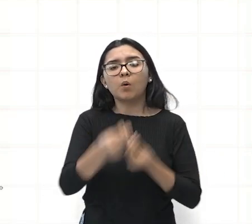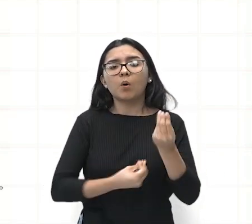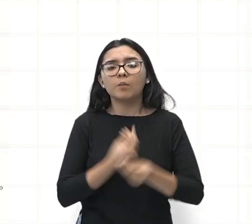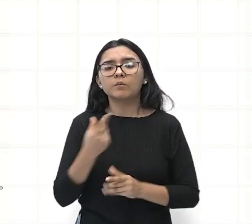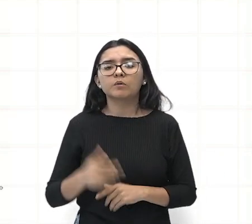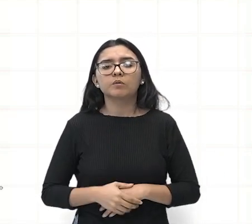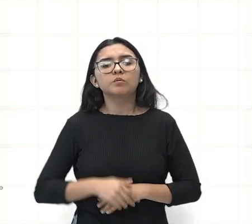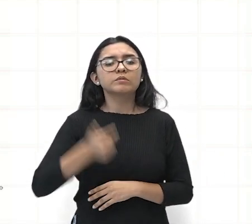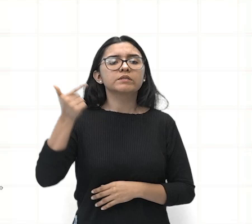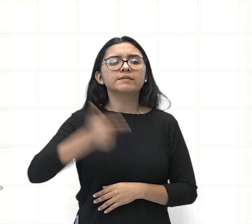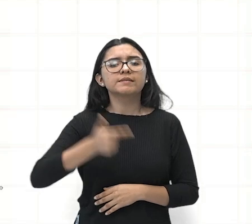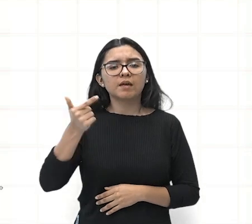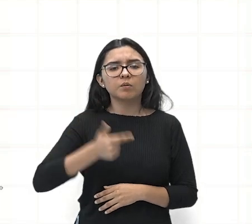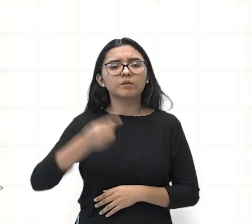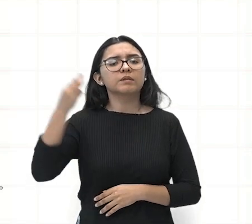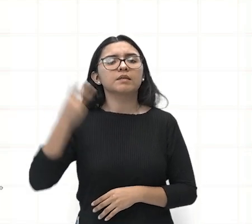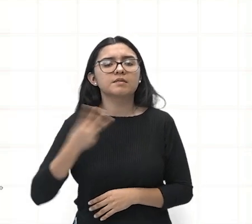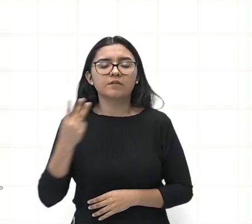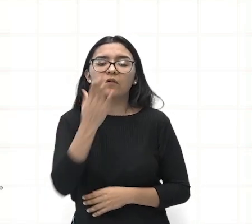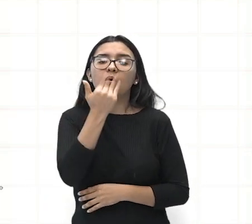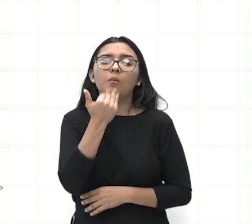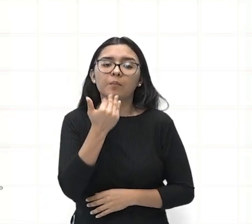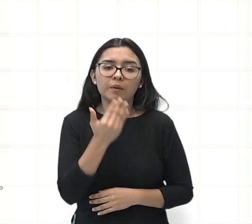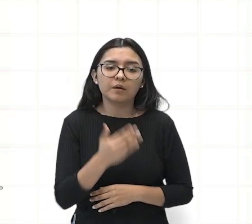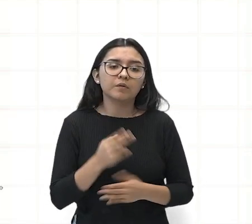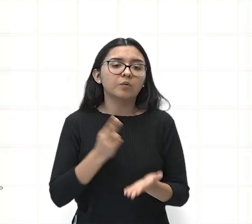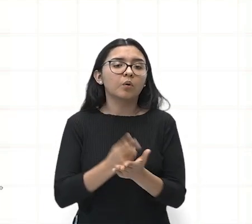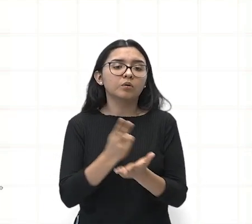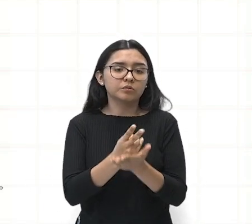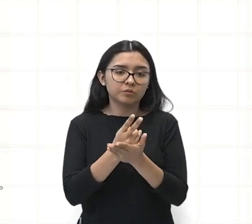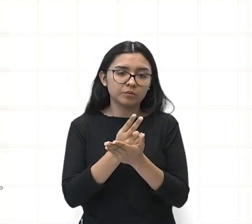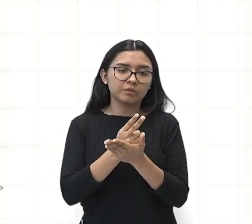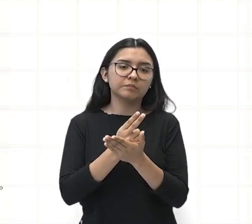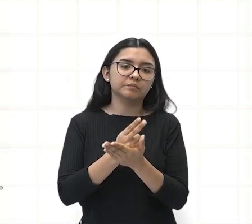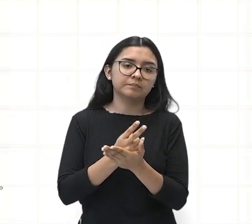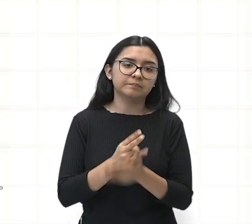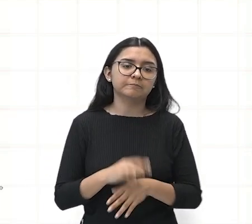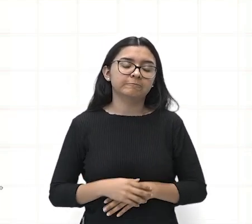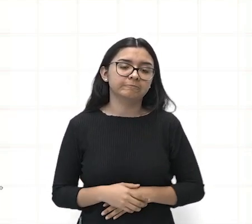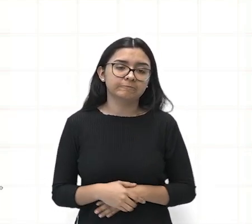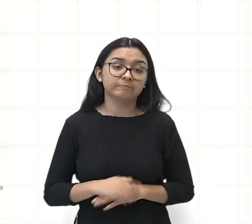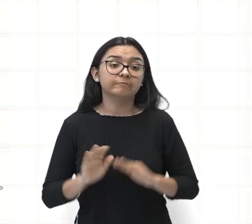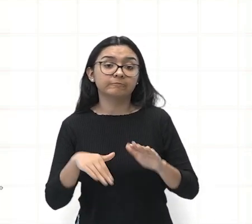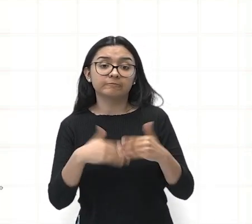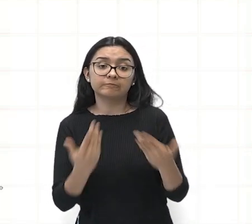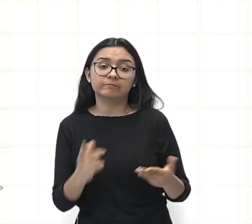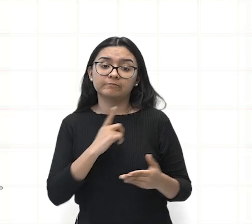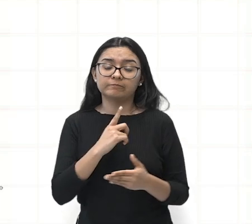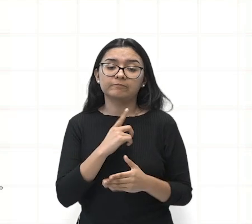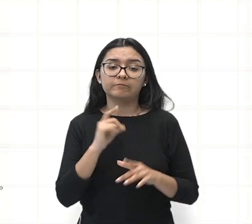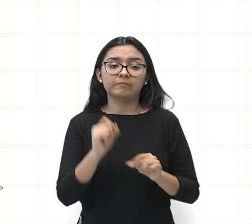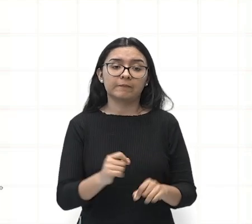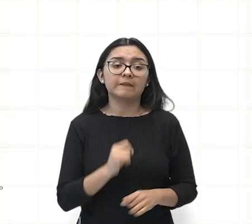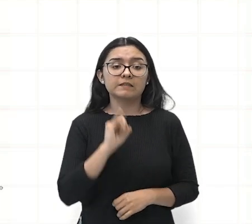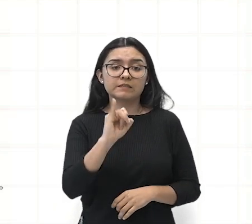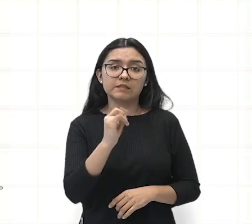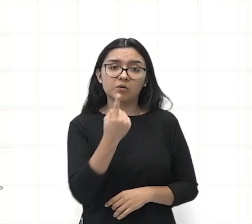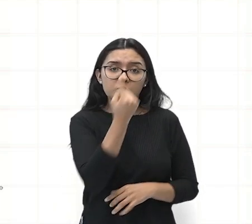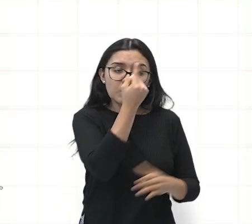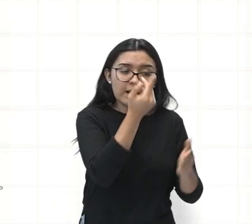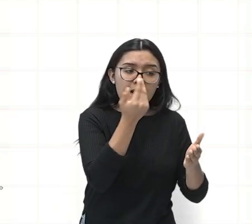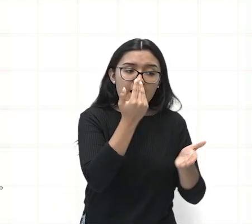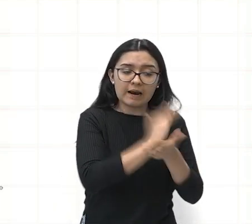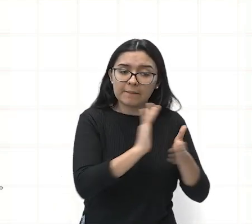os consumidores de segunda e terceira ordem vão então continuar se alimentando? Então o colapso de um